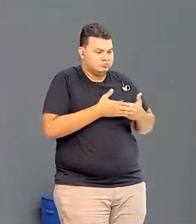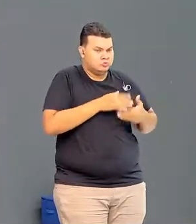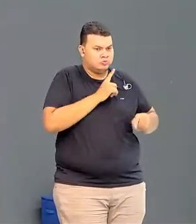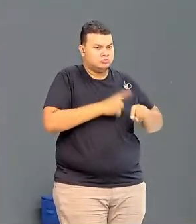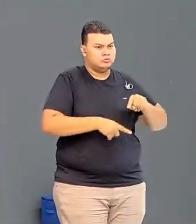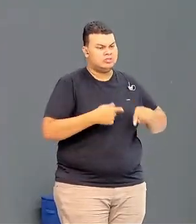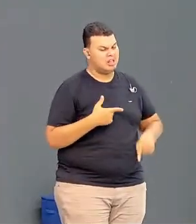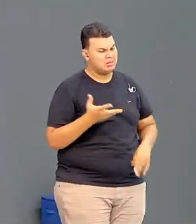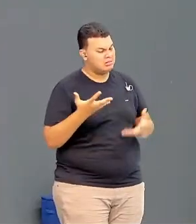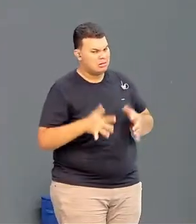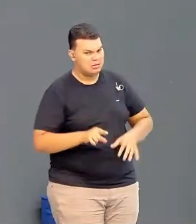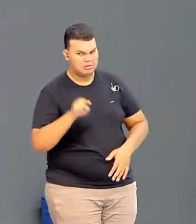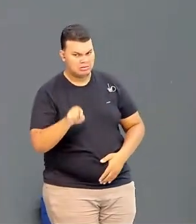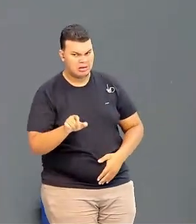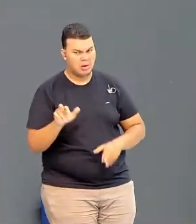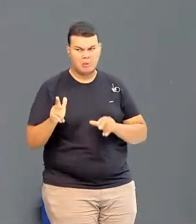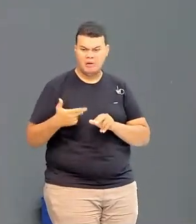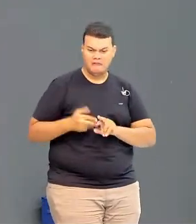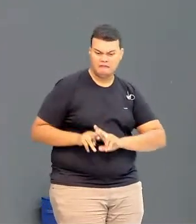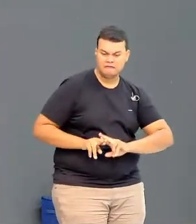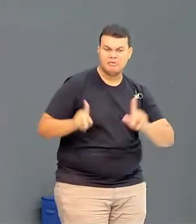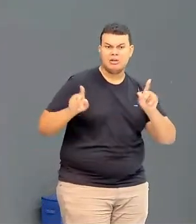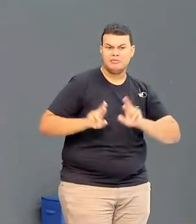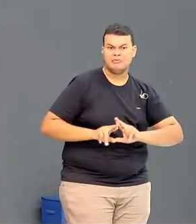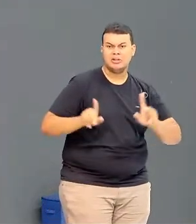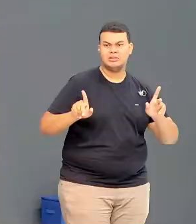não, eu acho que não é isso não, eu acho que não é dessa forma não.